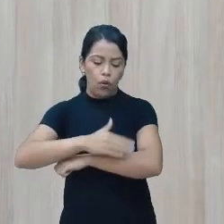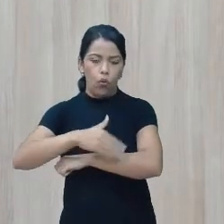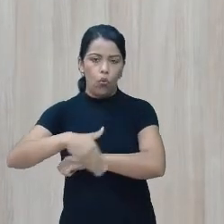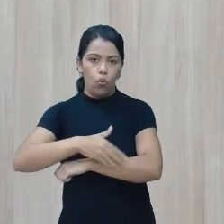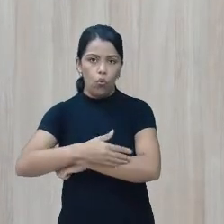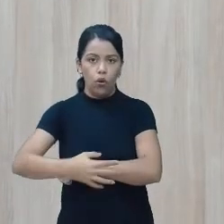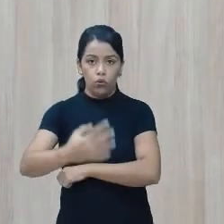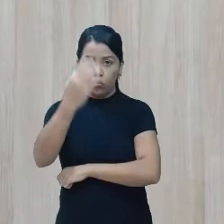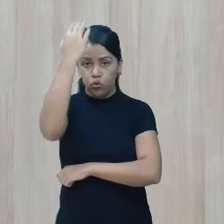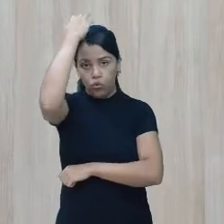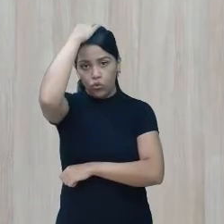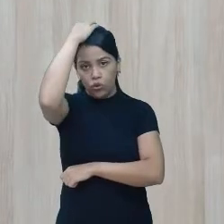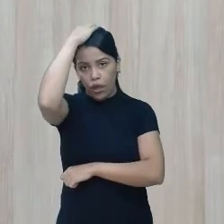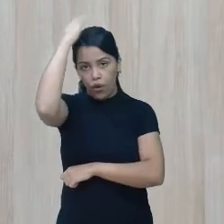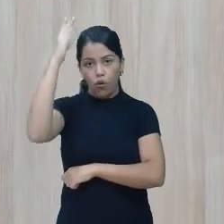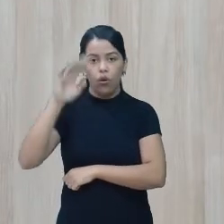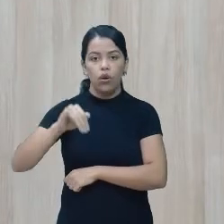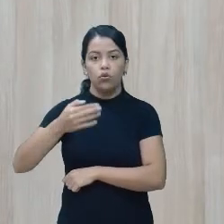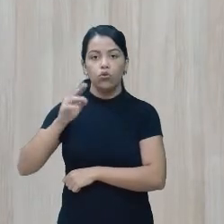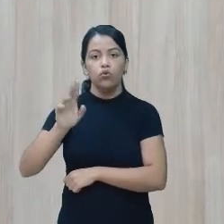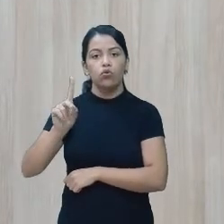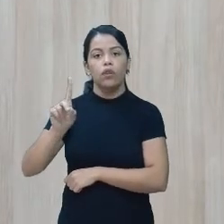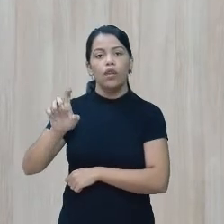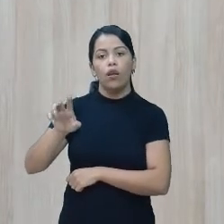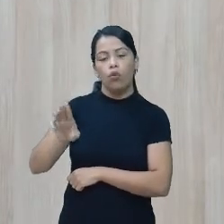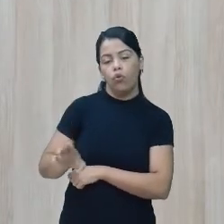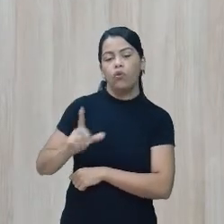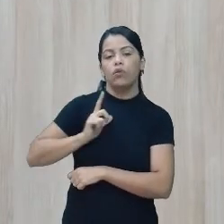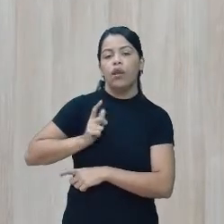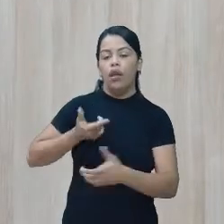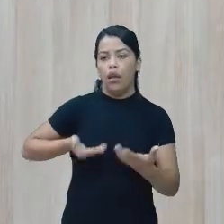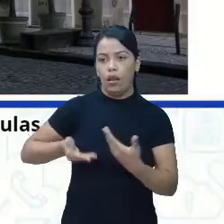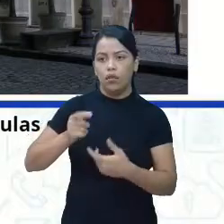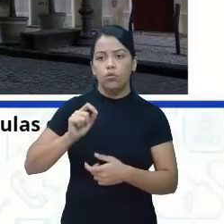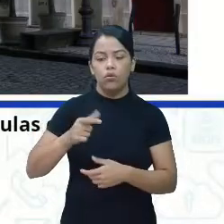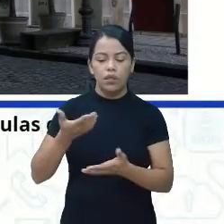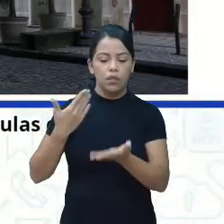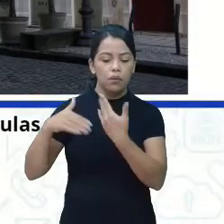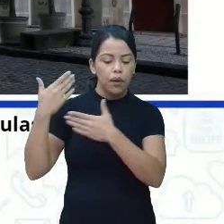de todas as Américas, então existe está relacionada a